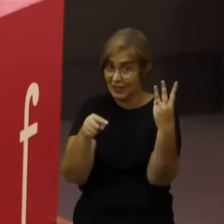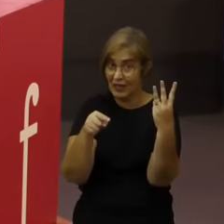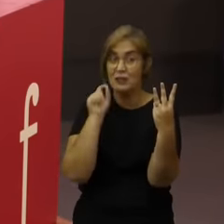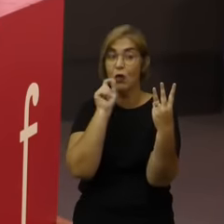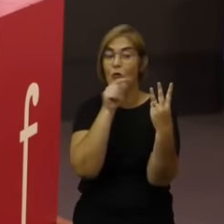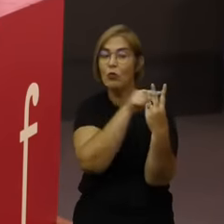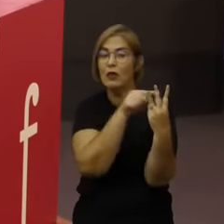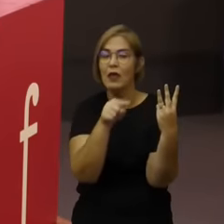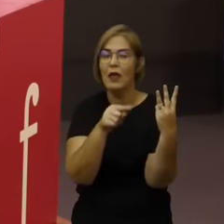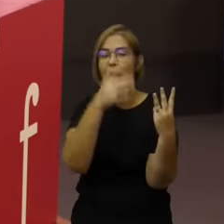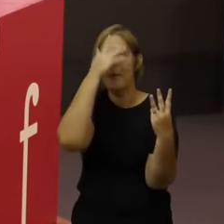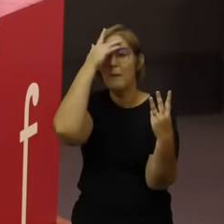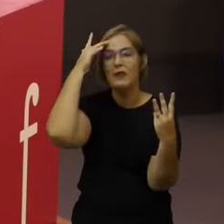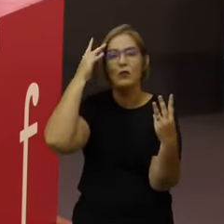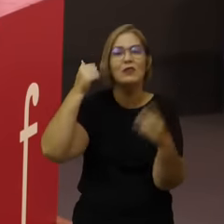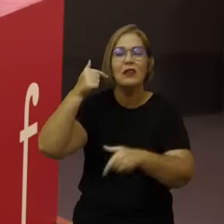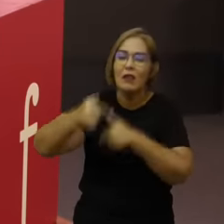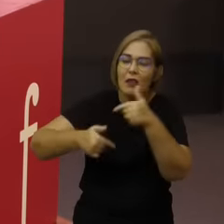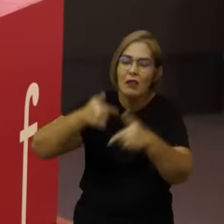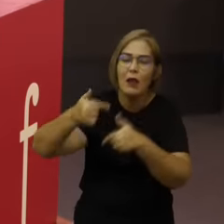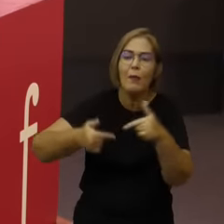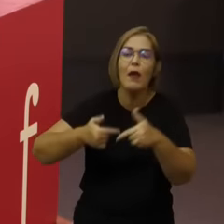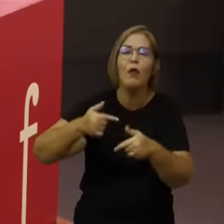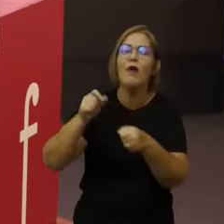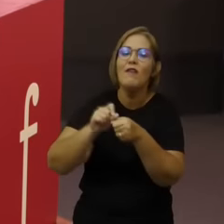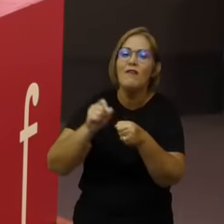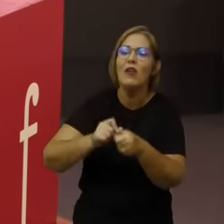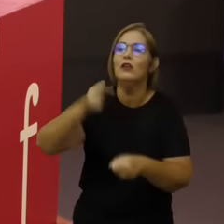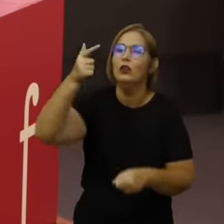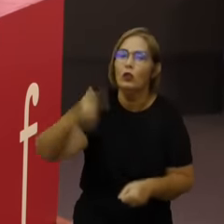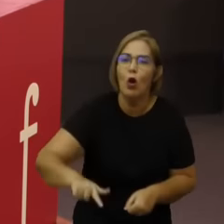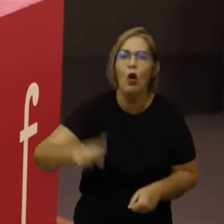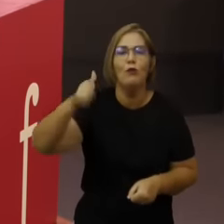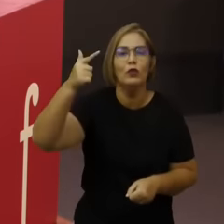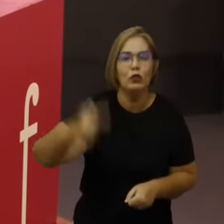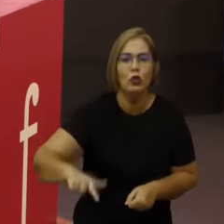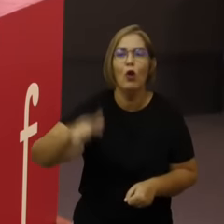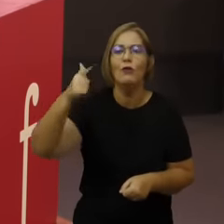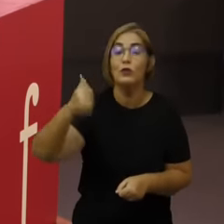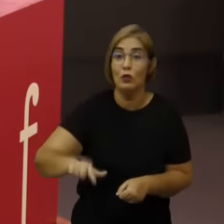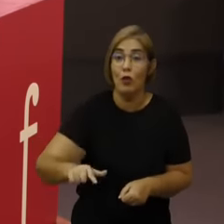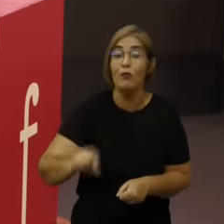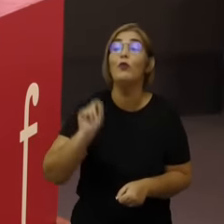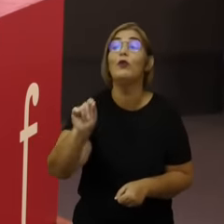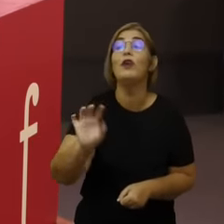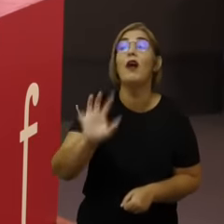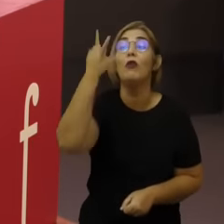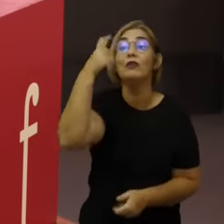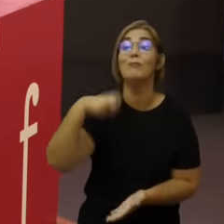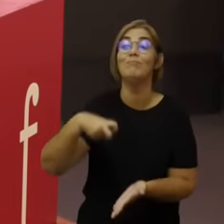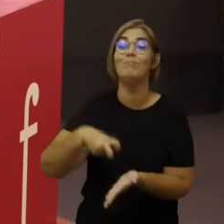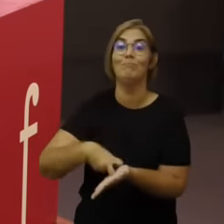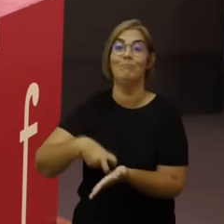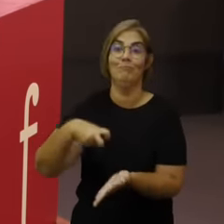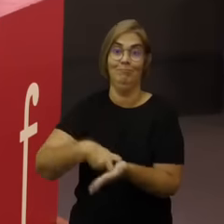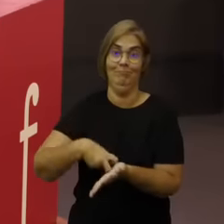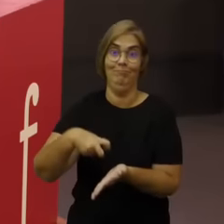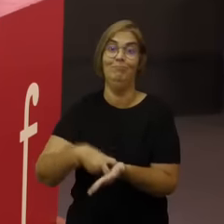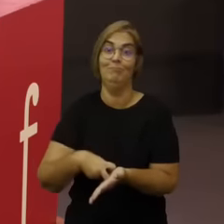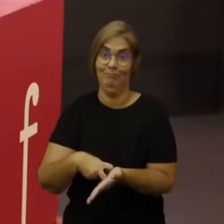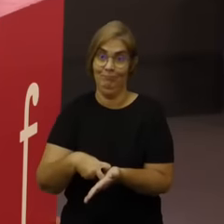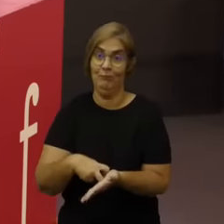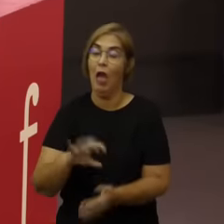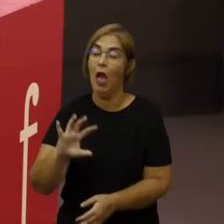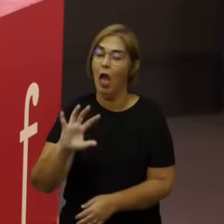sentido, reiterativo, que começa e é resultado de um castigo dado, né, por uma eh